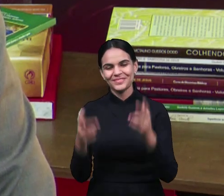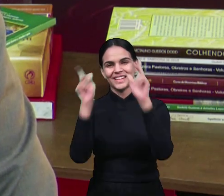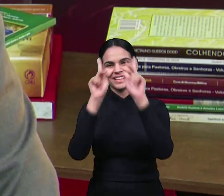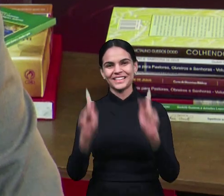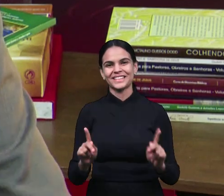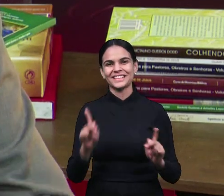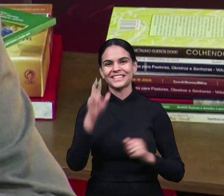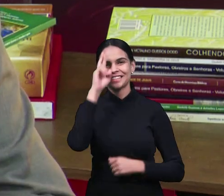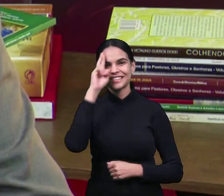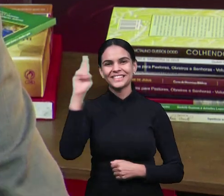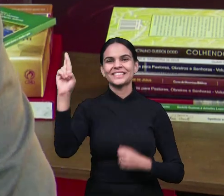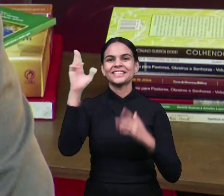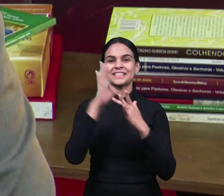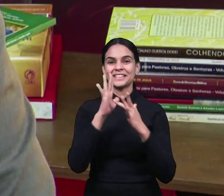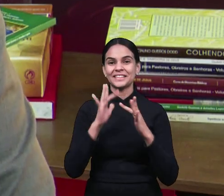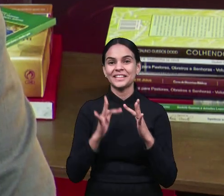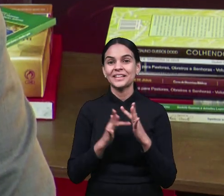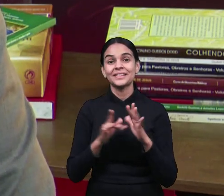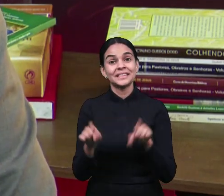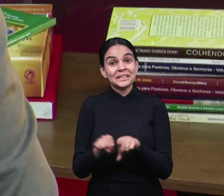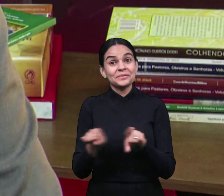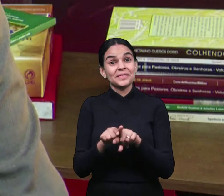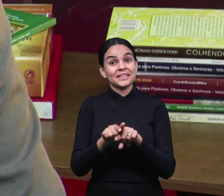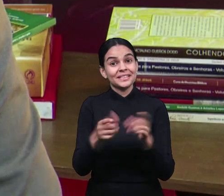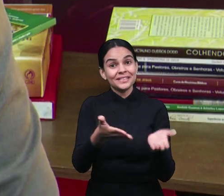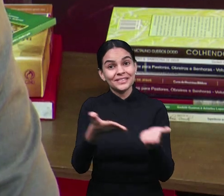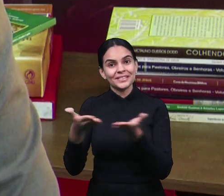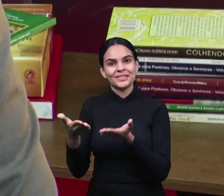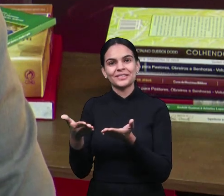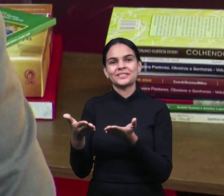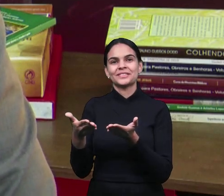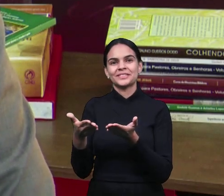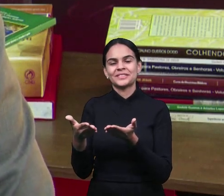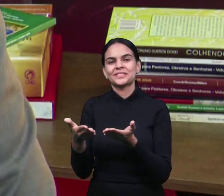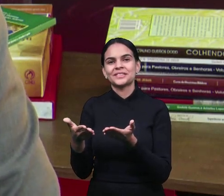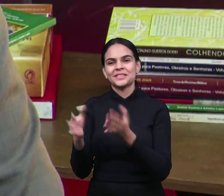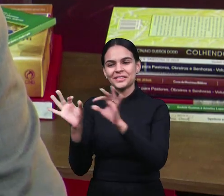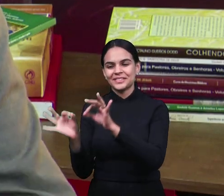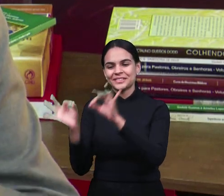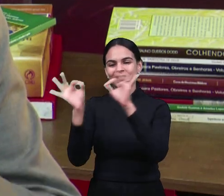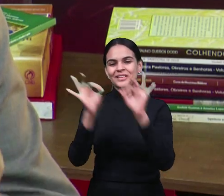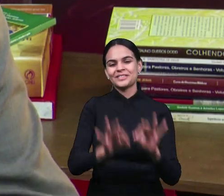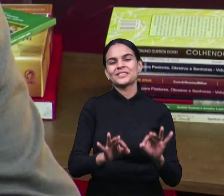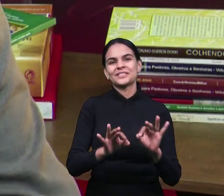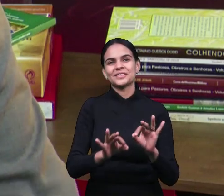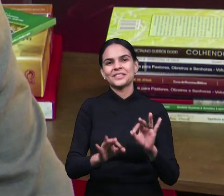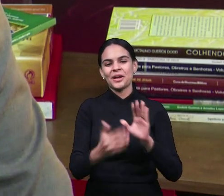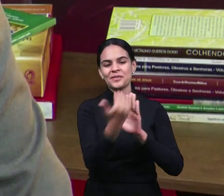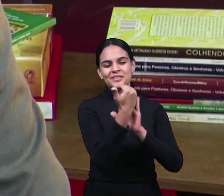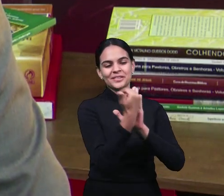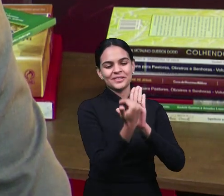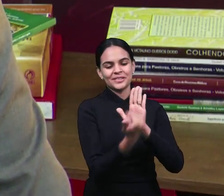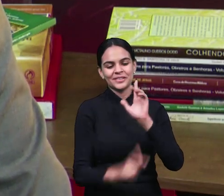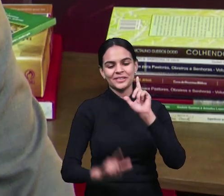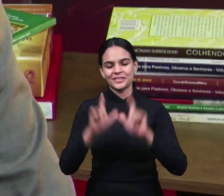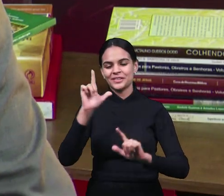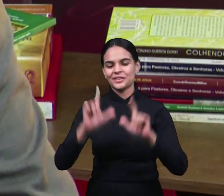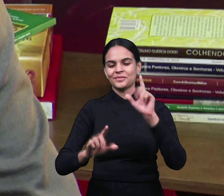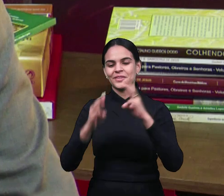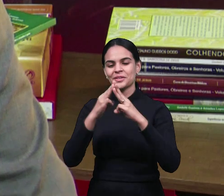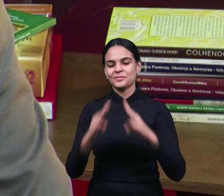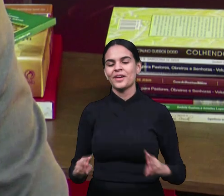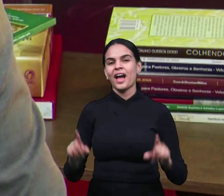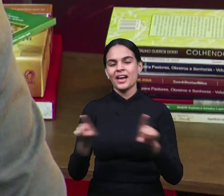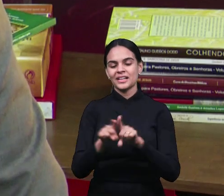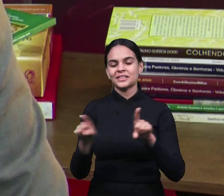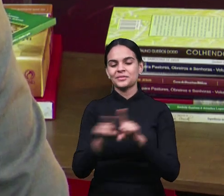Senhor Jesus. E te convidar a assistir toda a programação da TV Manaim, está vinculado nas TVs abertas, também no YouTube, nos